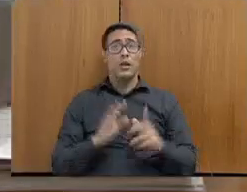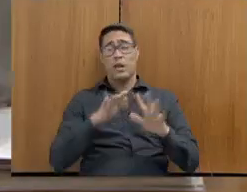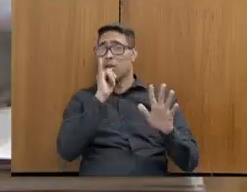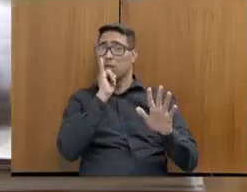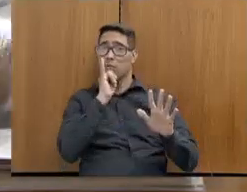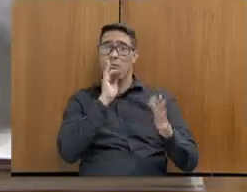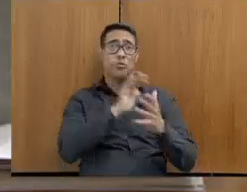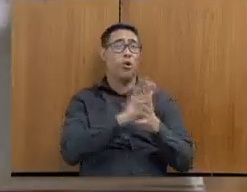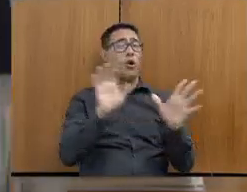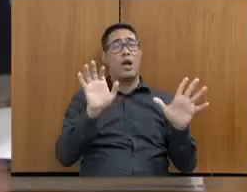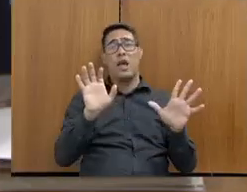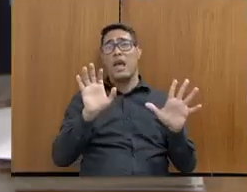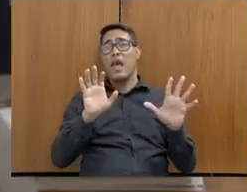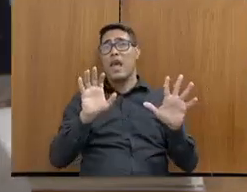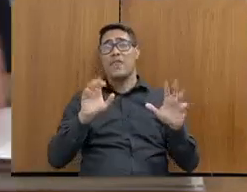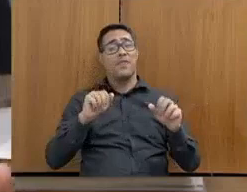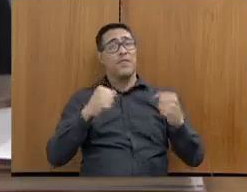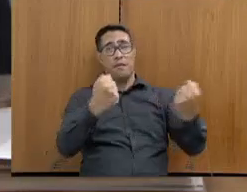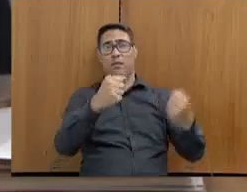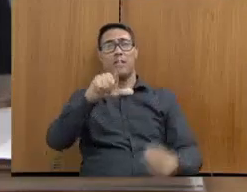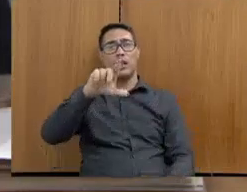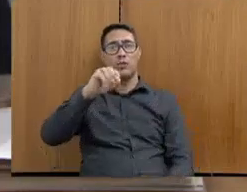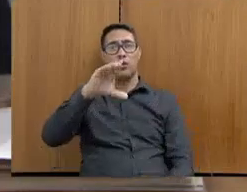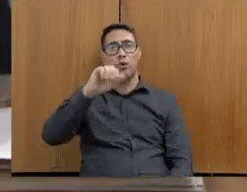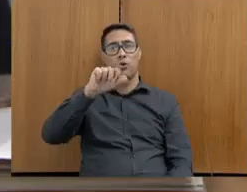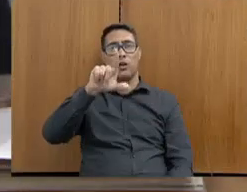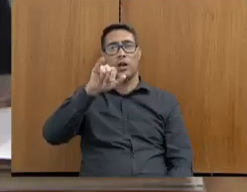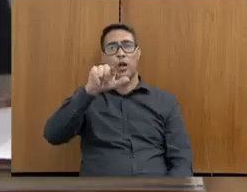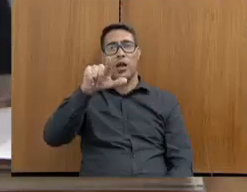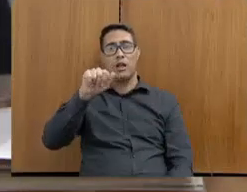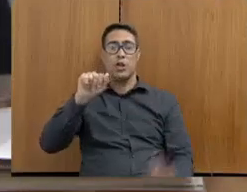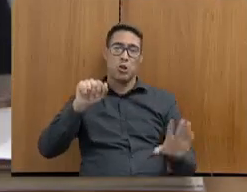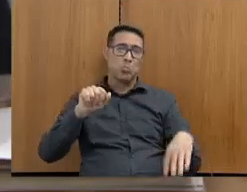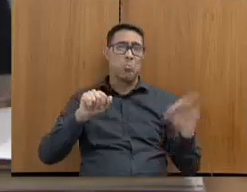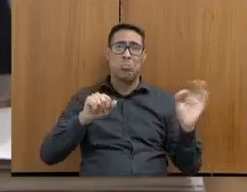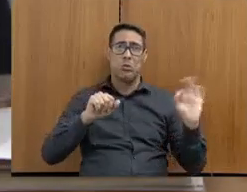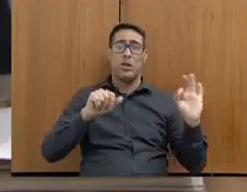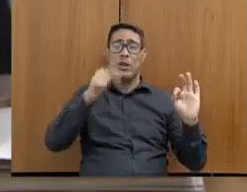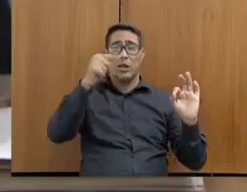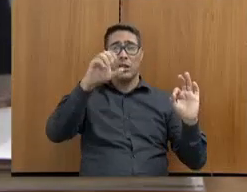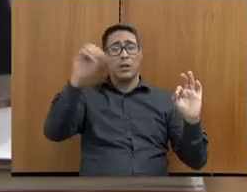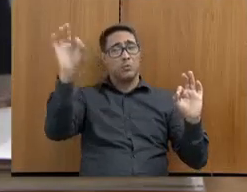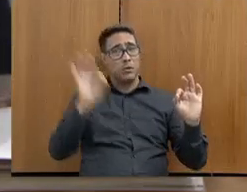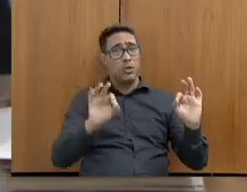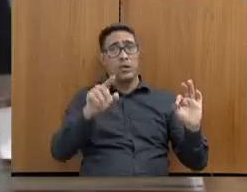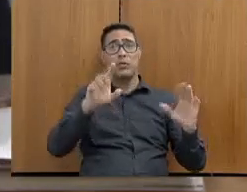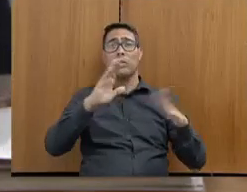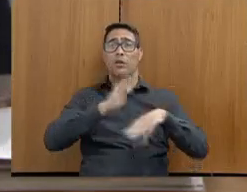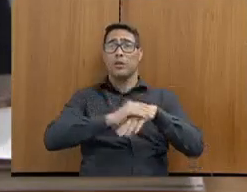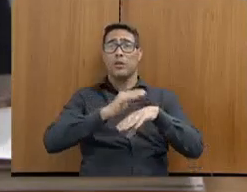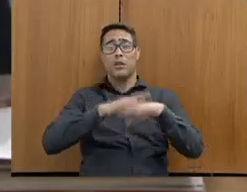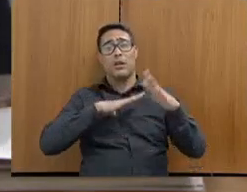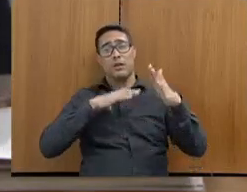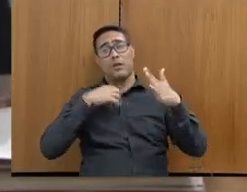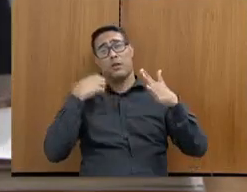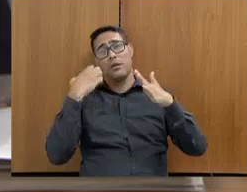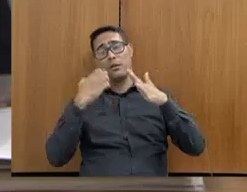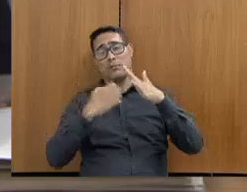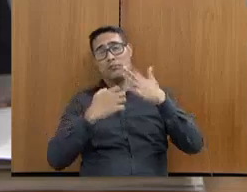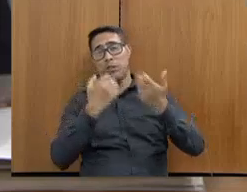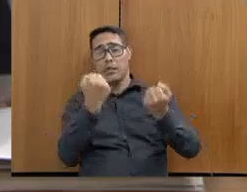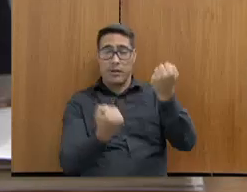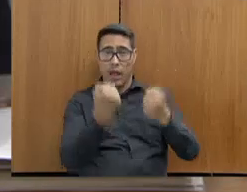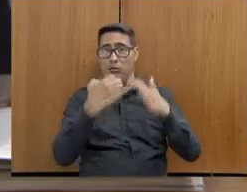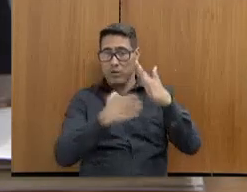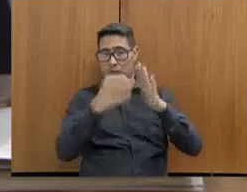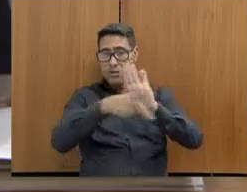Localiza 70% dos veículos dessas empresas de locação estão em Minas ou seja o